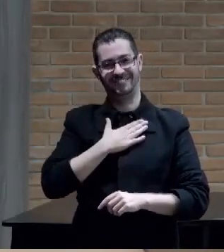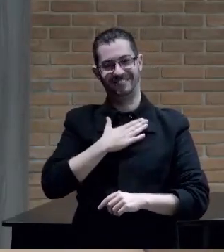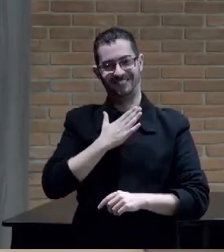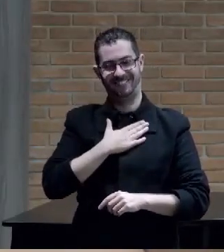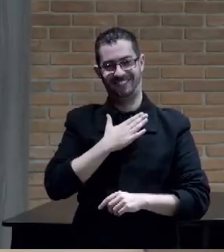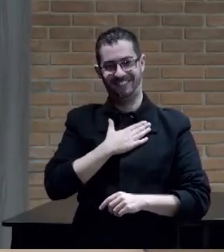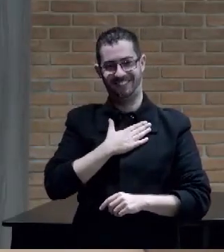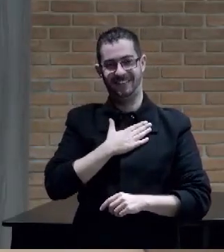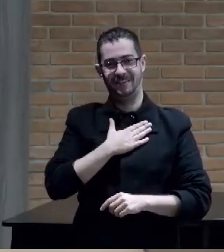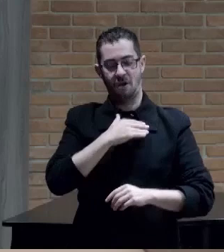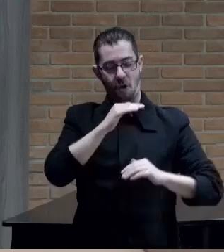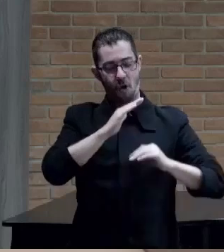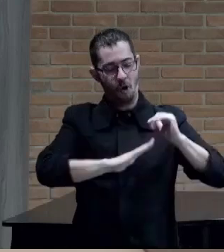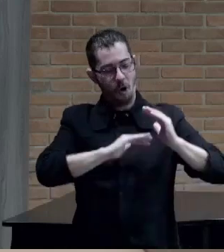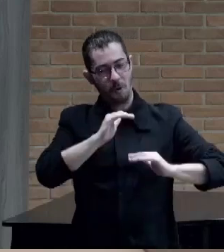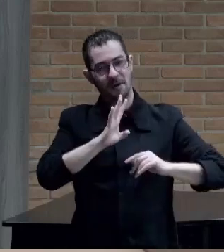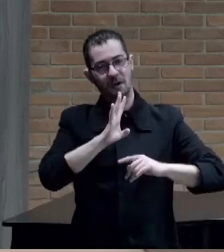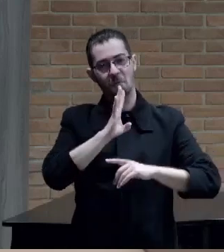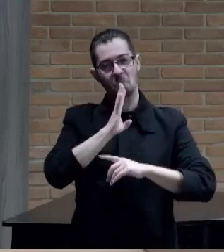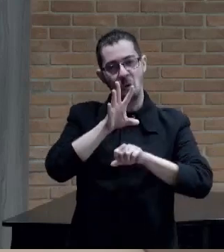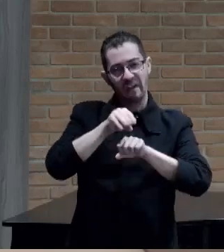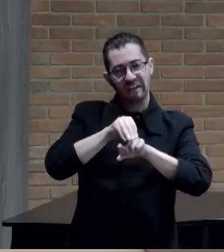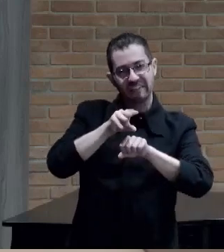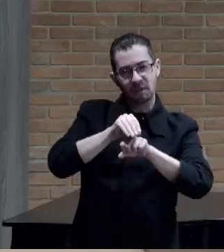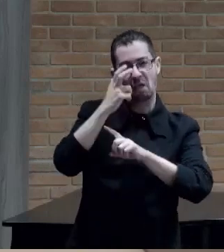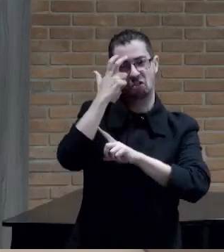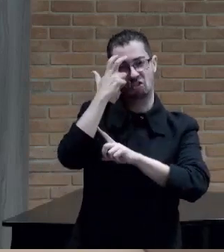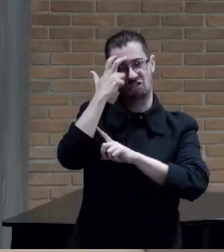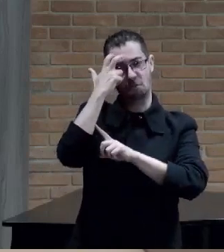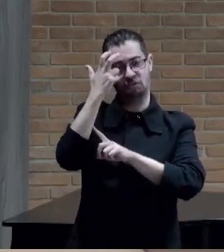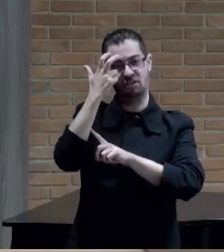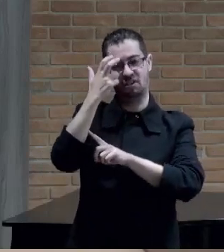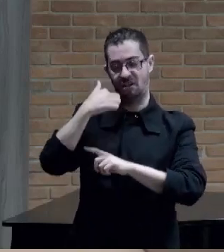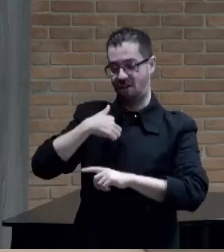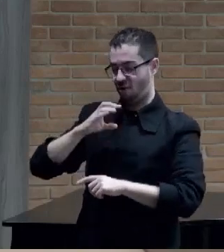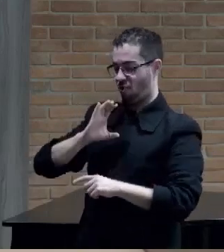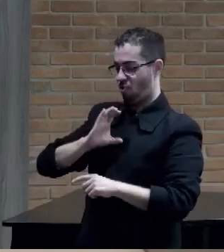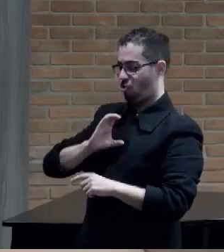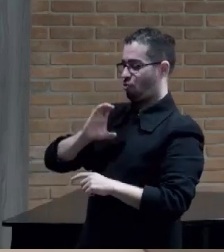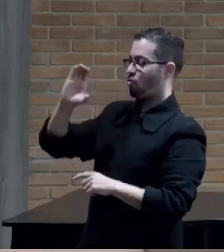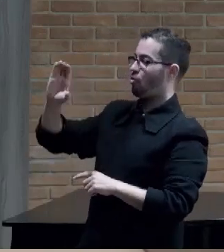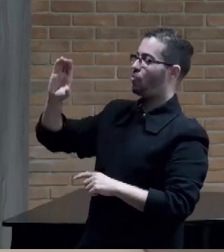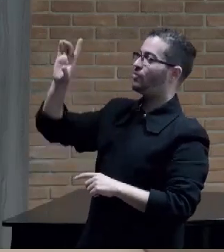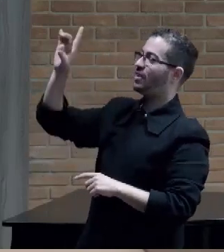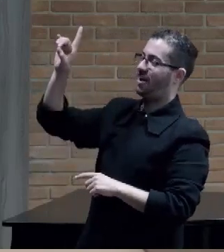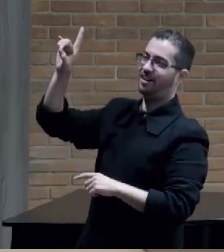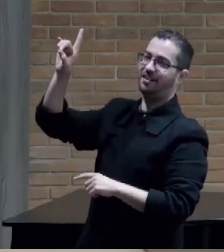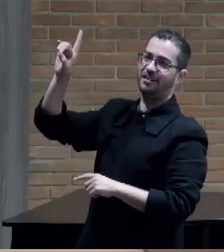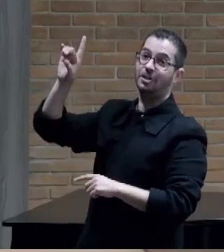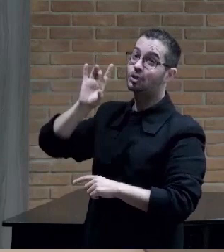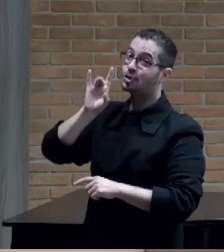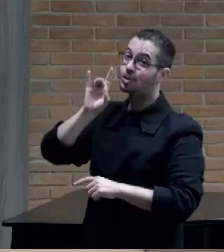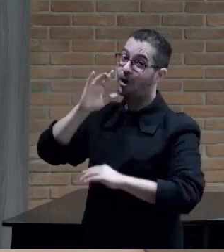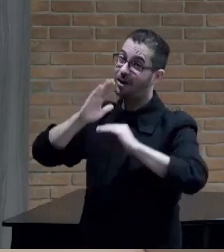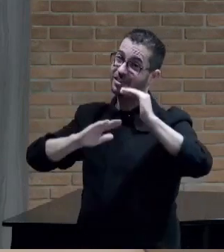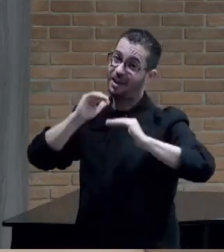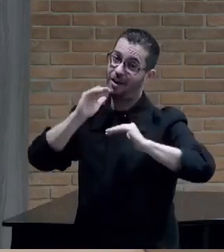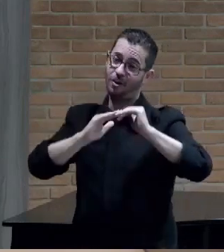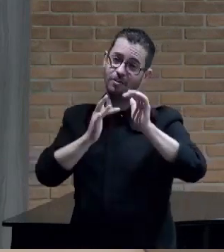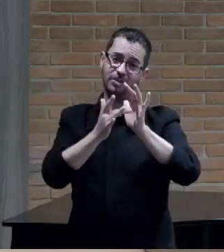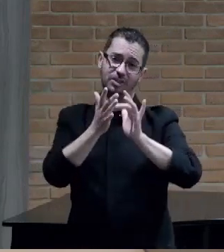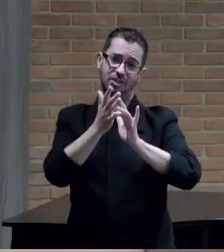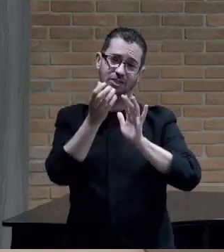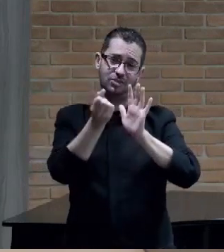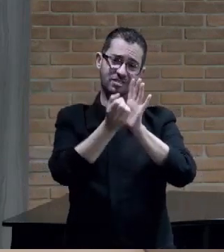obras, conhecimento e sabedoria, e confiar plenamente na obra que Jesus Cristo realizou na cruz.